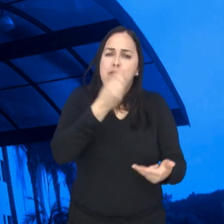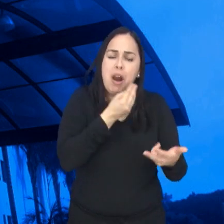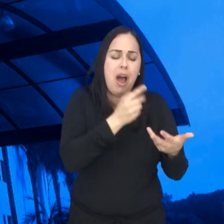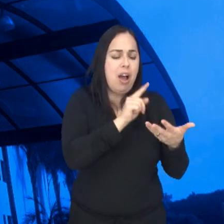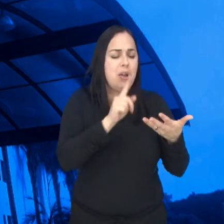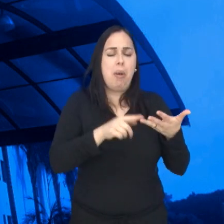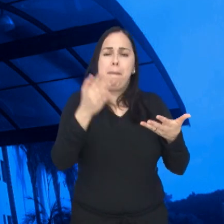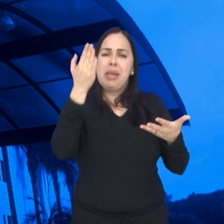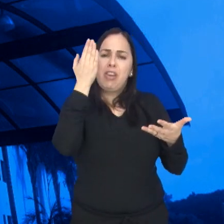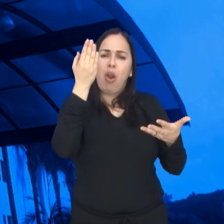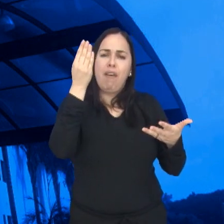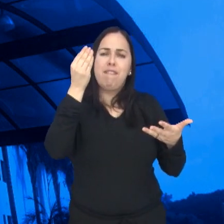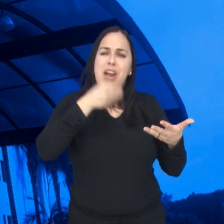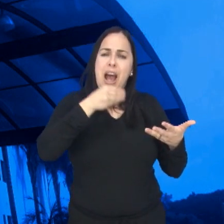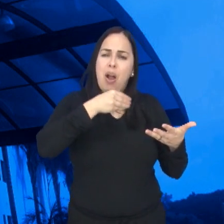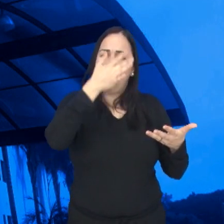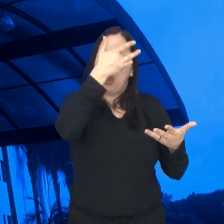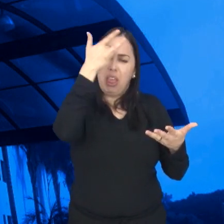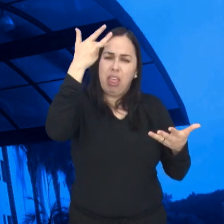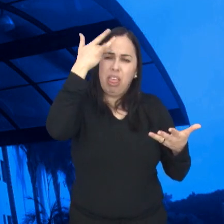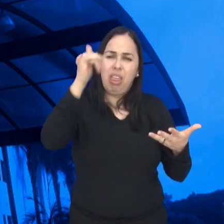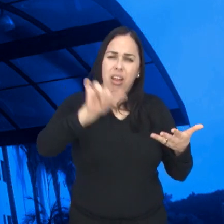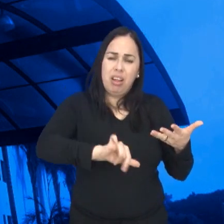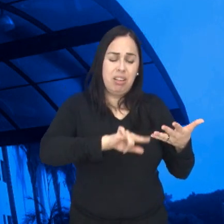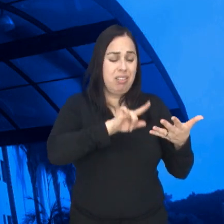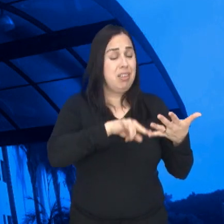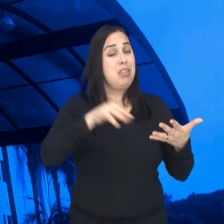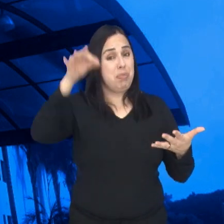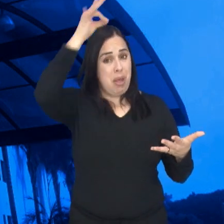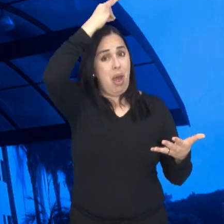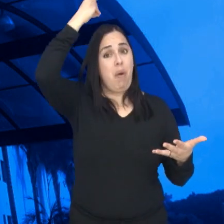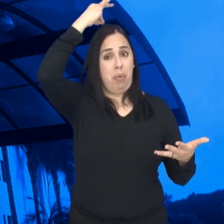psicológica e particularmente até espiritual,